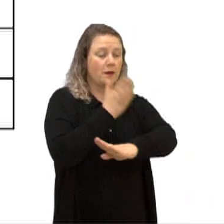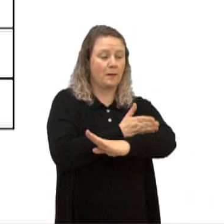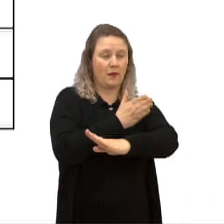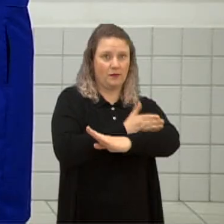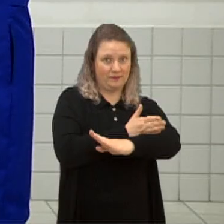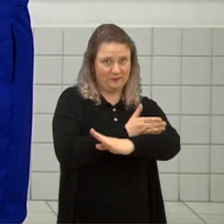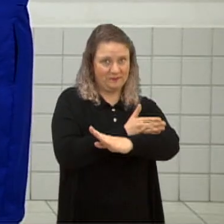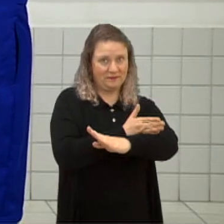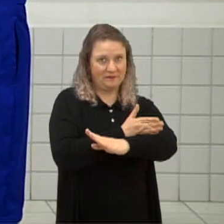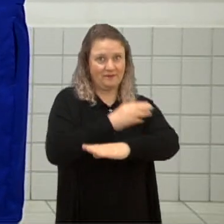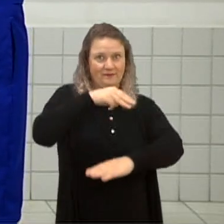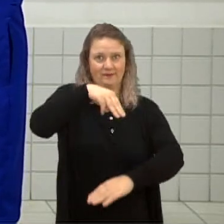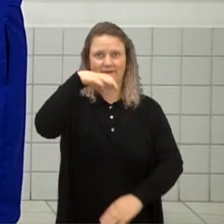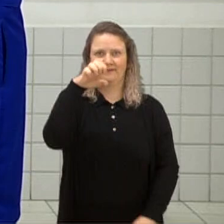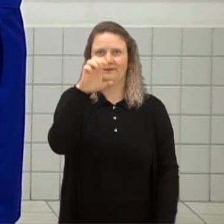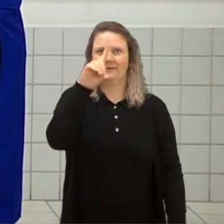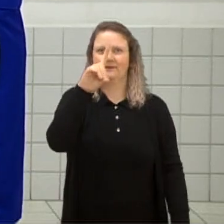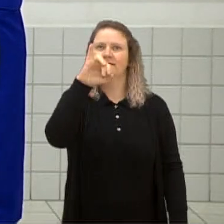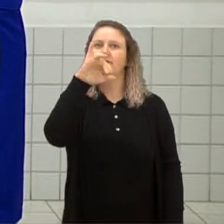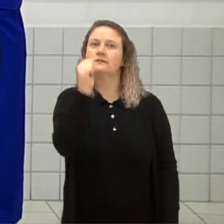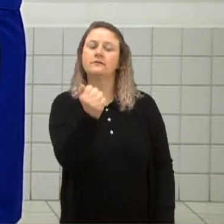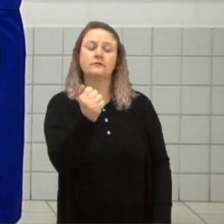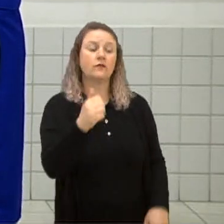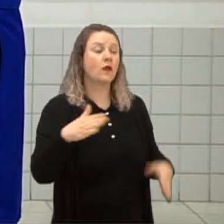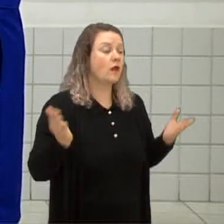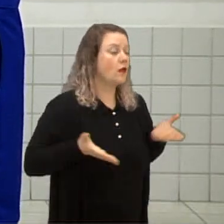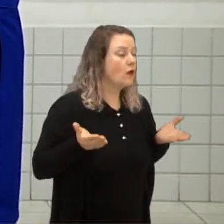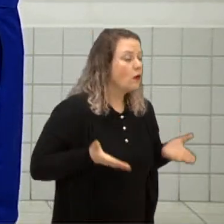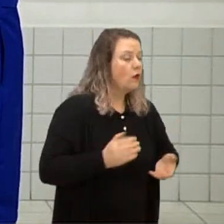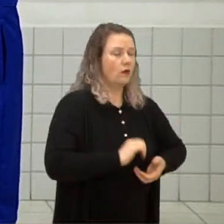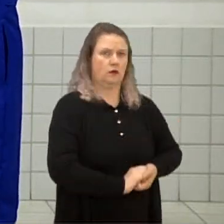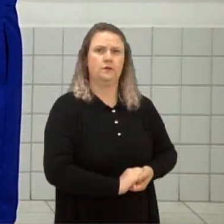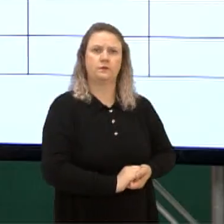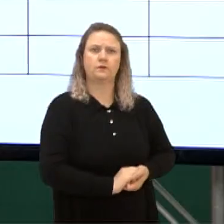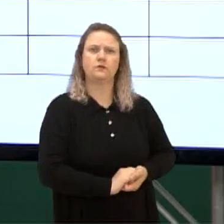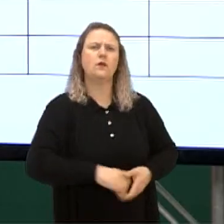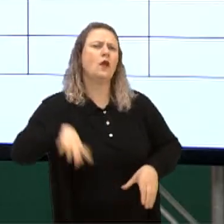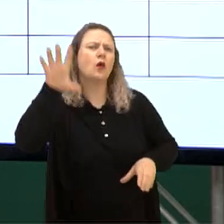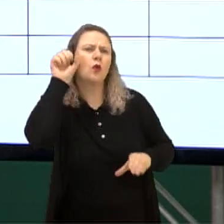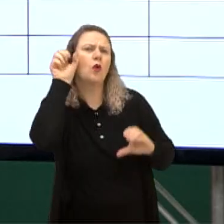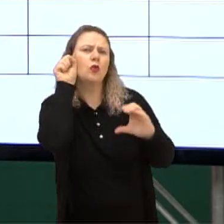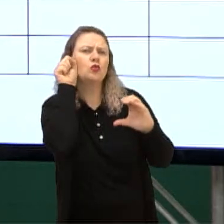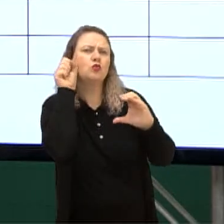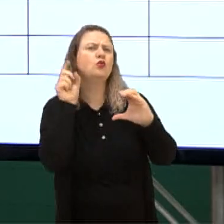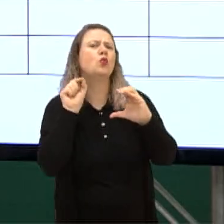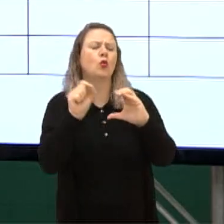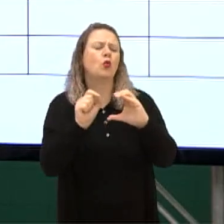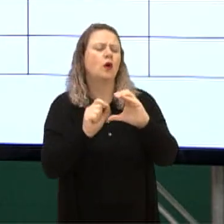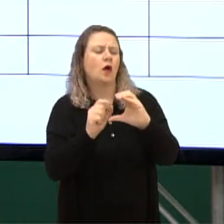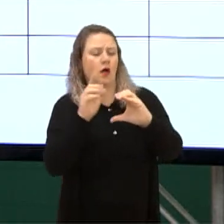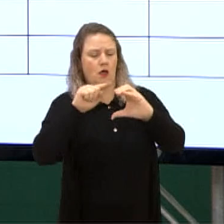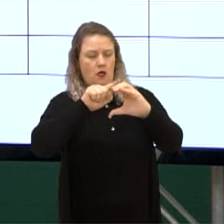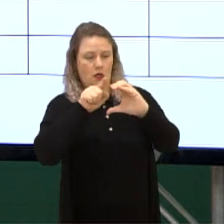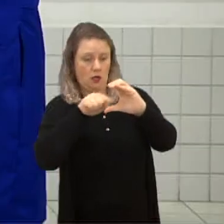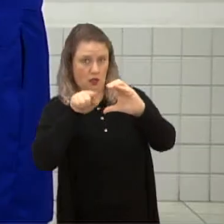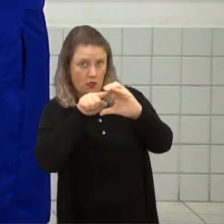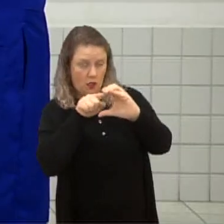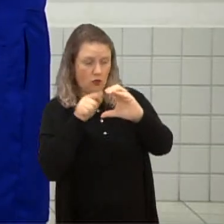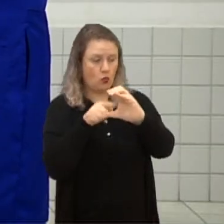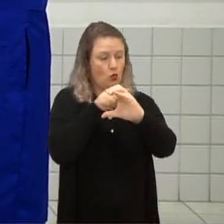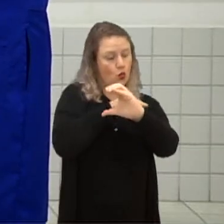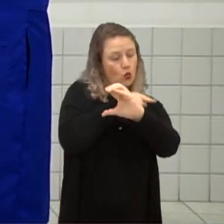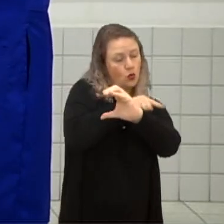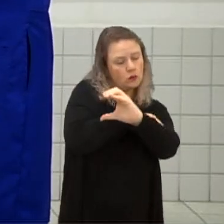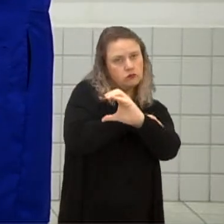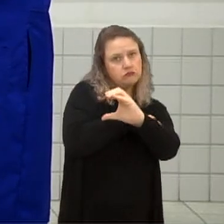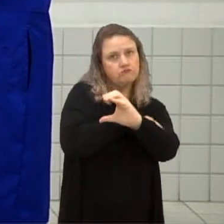perfeito. E agora, o canal auditivo fica na parte externa, média ou interna, Fran?